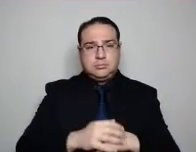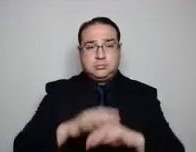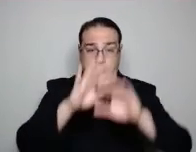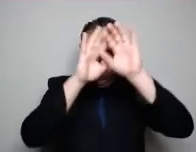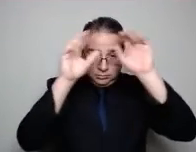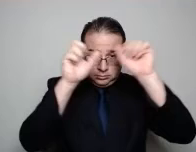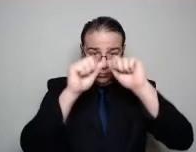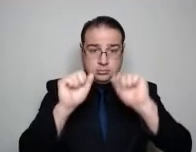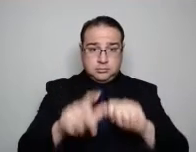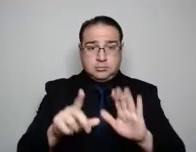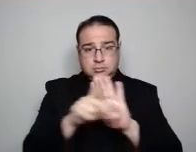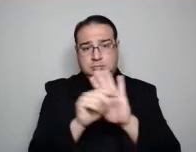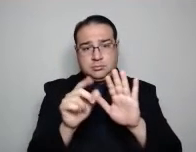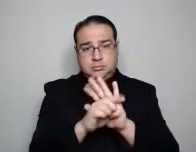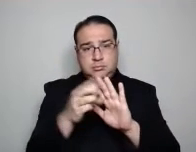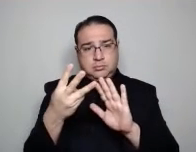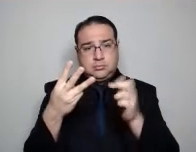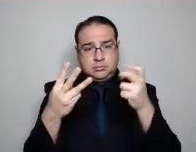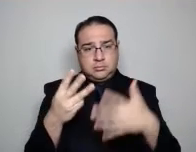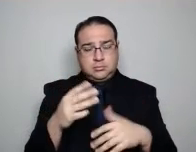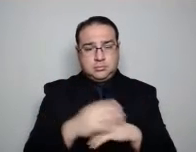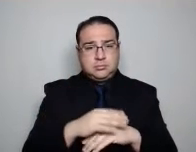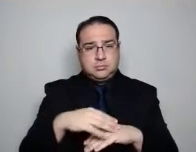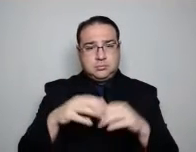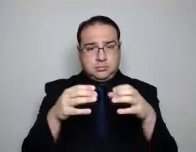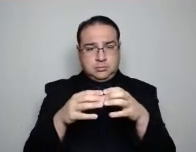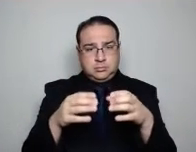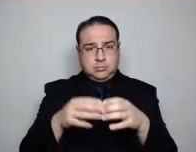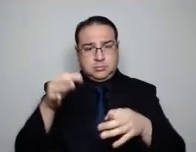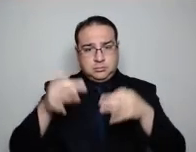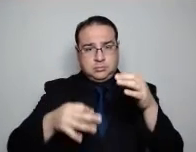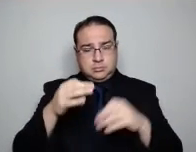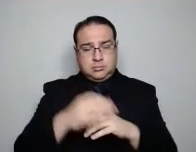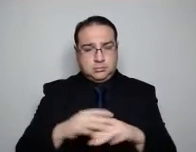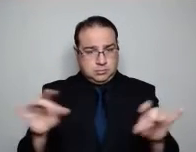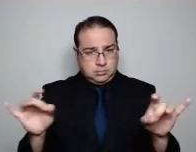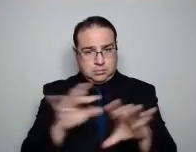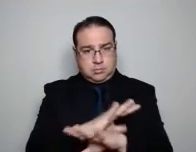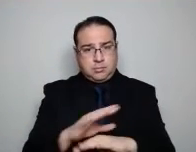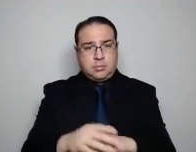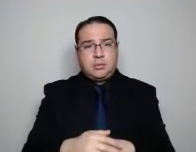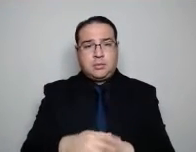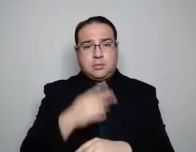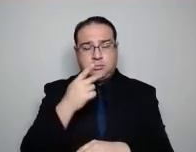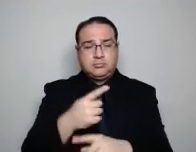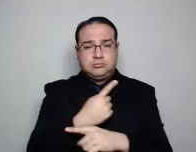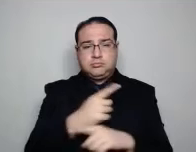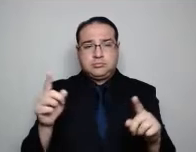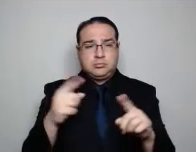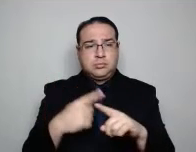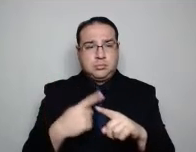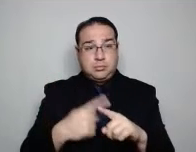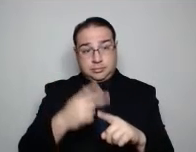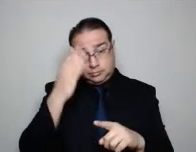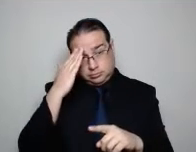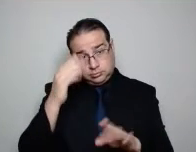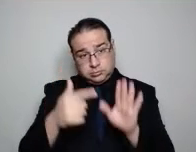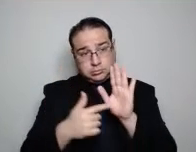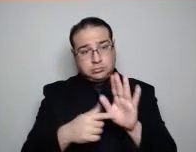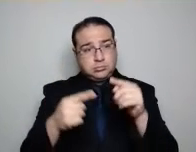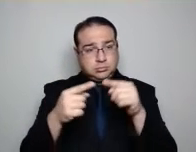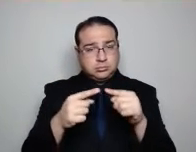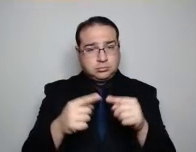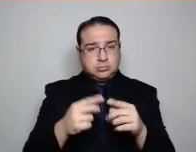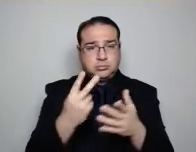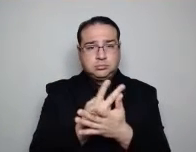artigo 3º, ele diz o seguinte: os magistrados devem, nos casos concretos, negar a aplicação às leis que entenderem manifestamente inconstitucionais,